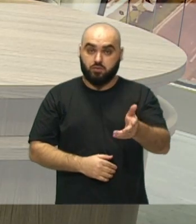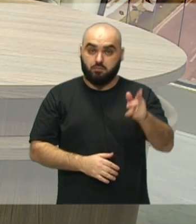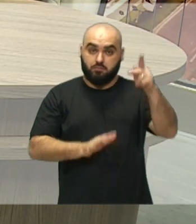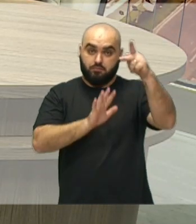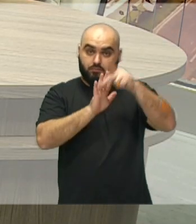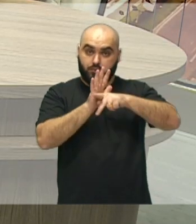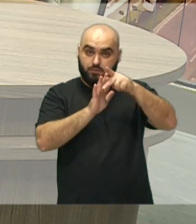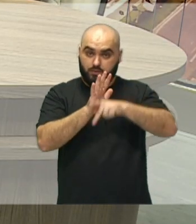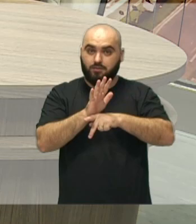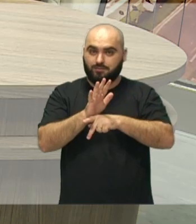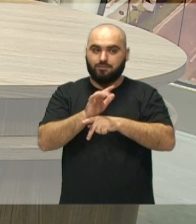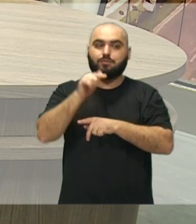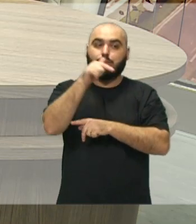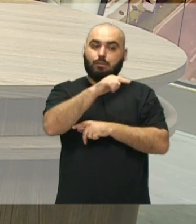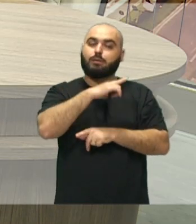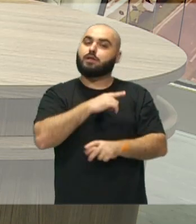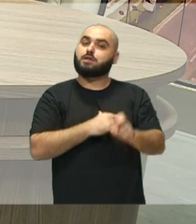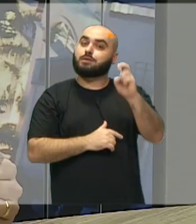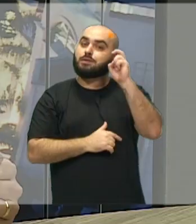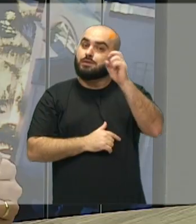5 pessoas trabalhando,